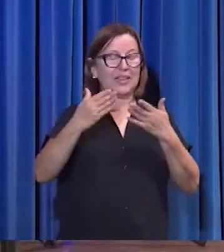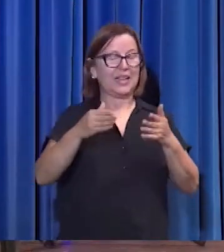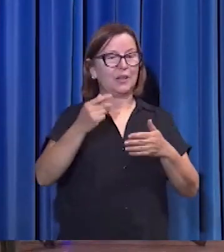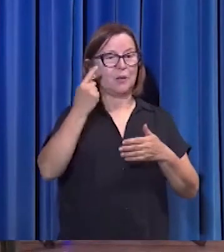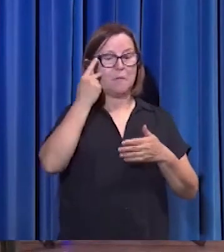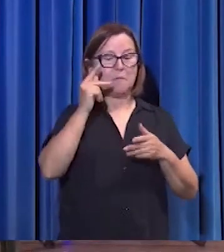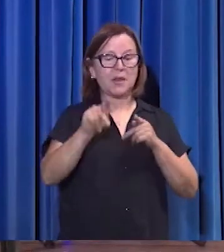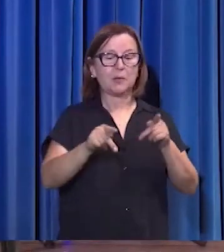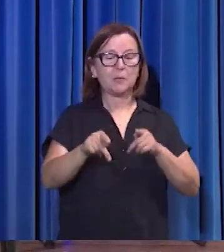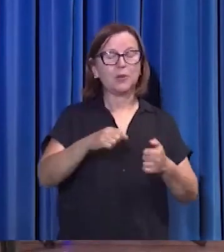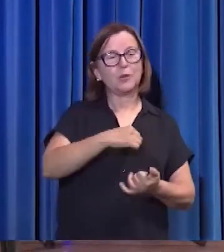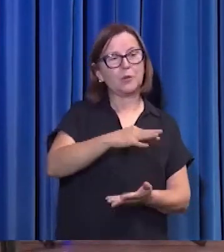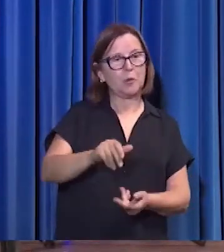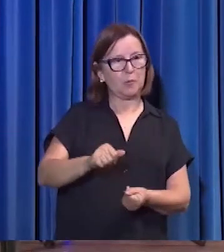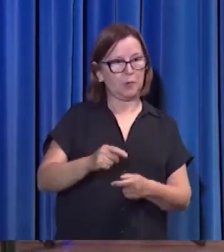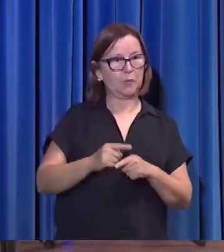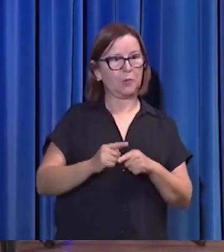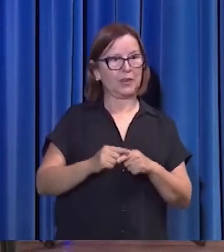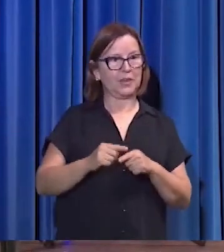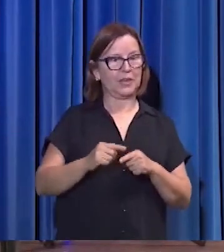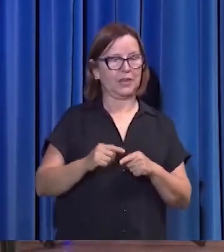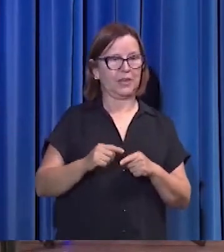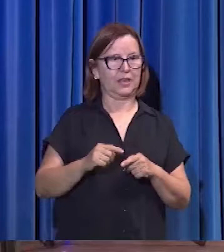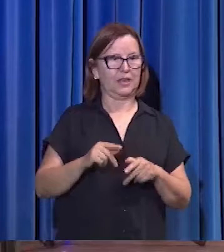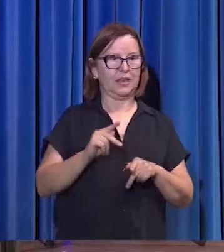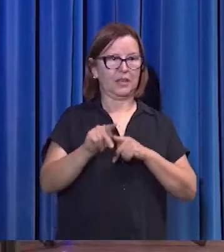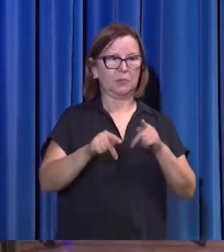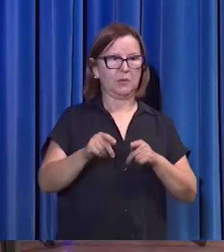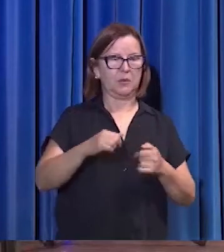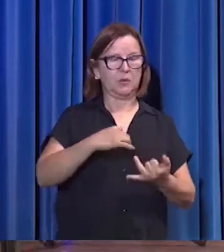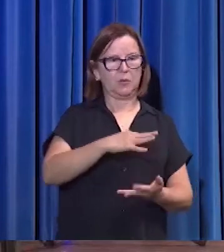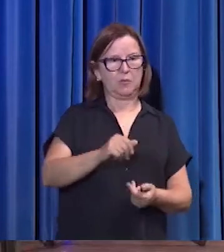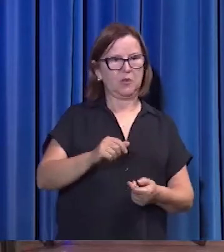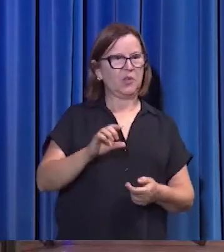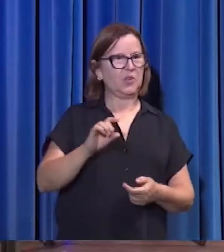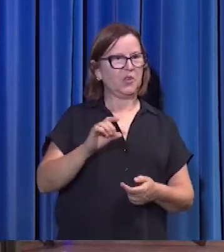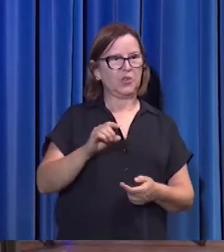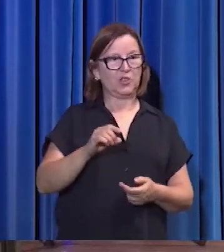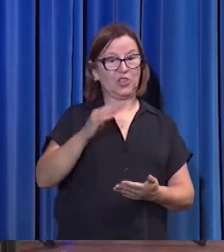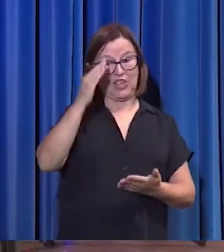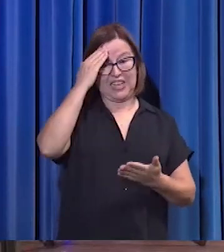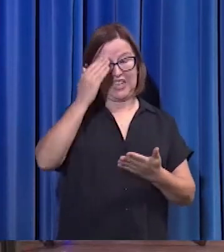mundo, porque o mundo só acredita no que vê.